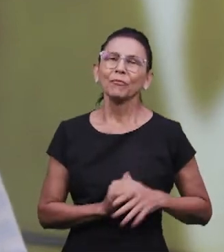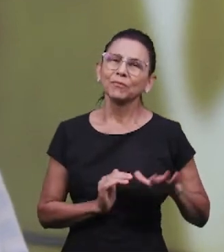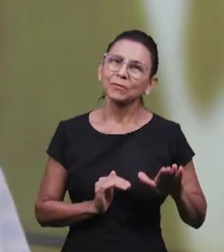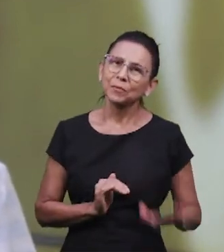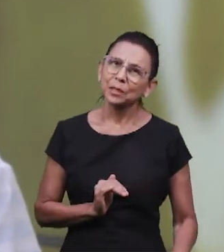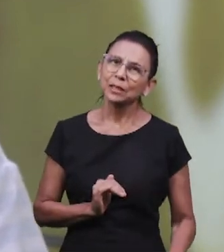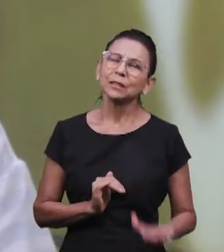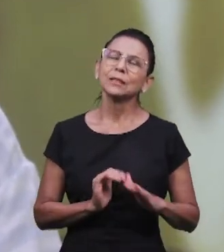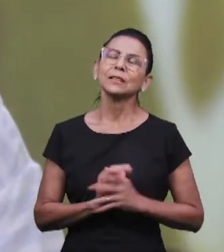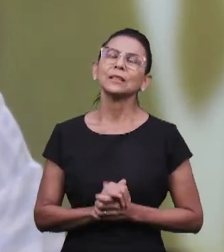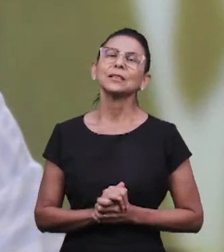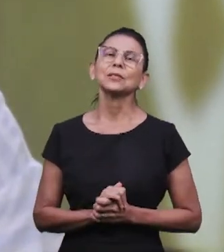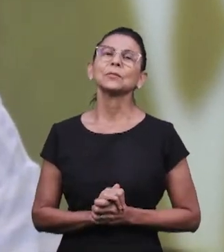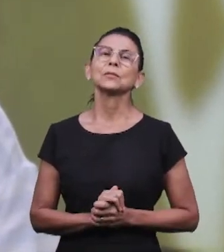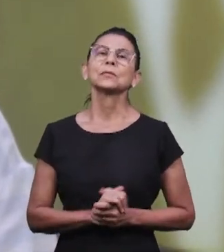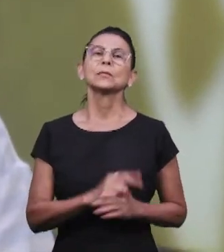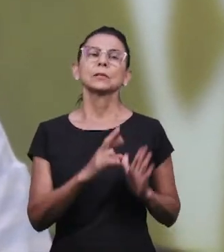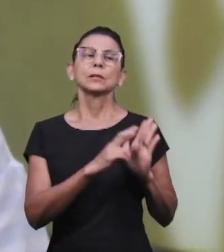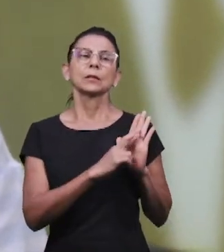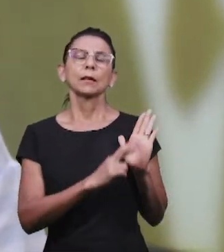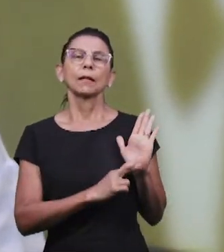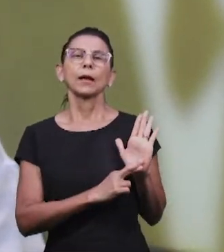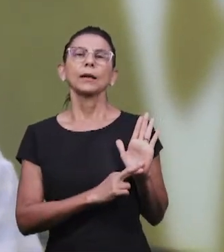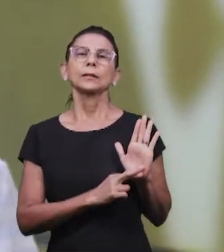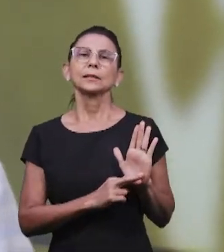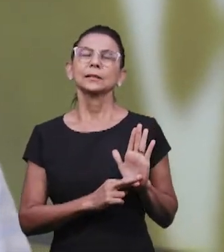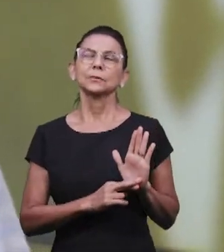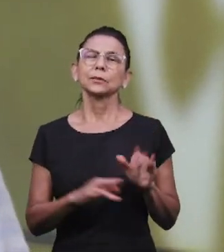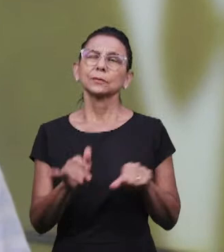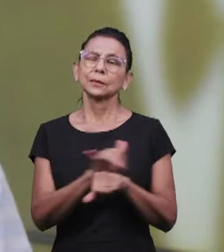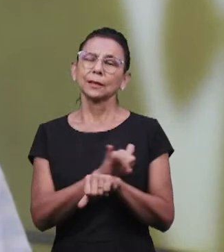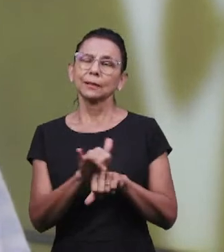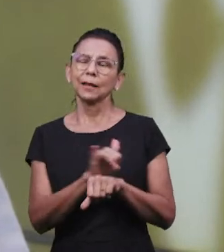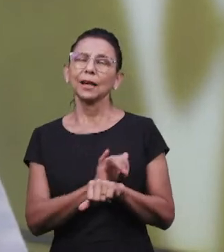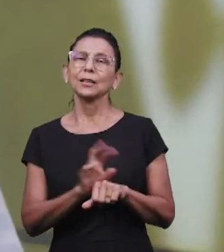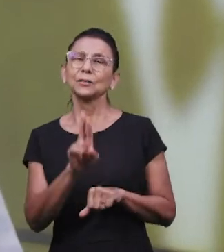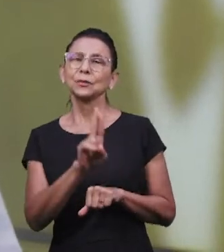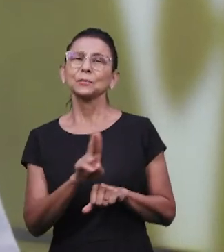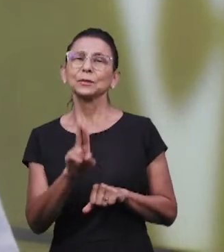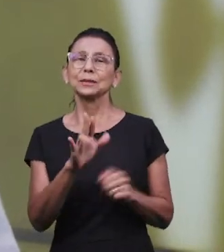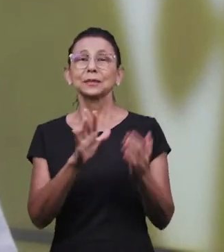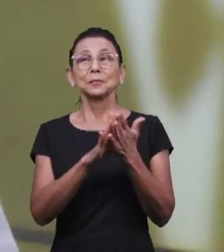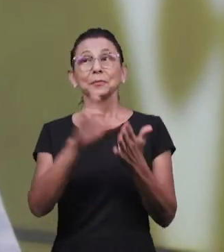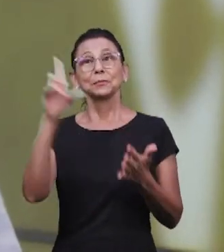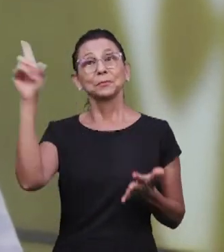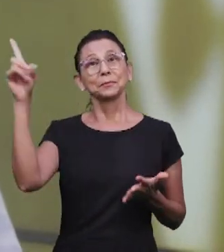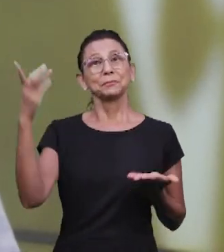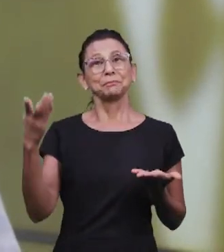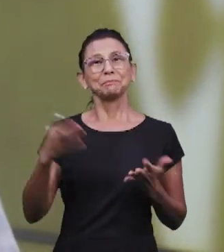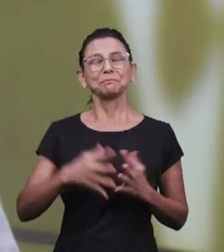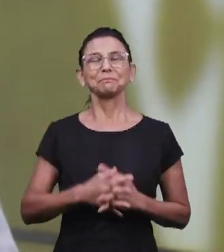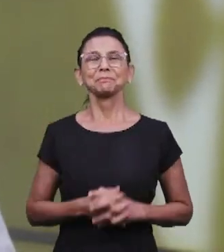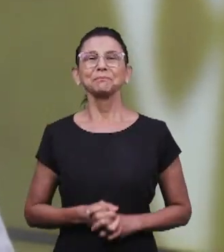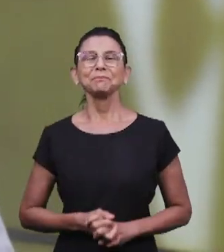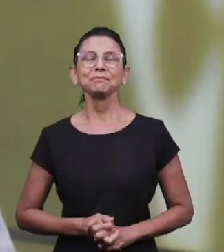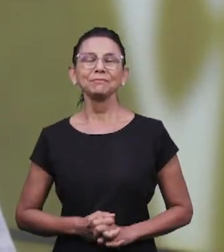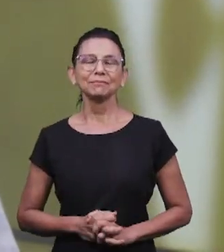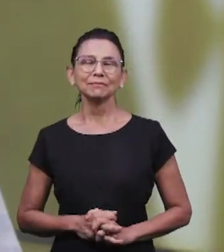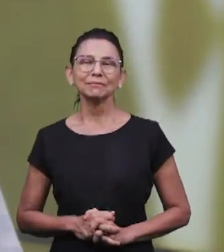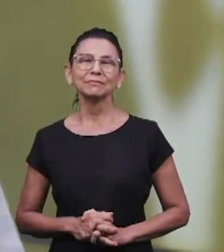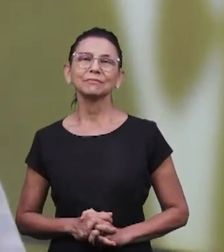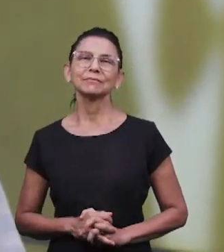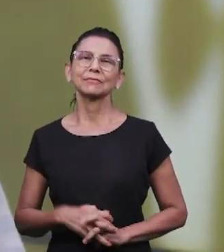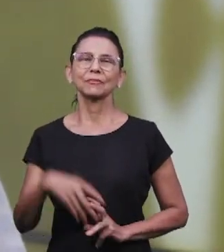candeia vazia. Então, desde pequenininho, a gente estabelece regras e vai usando o que a gente tem de arma. E nossa arma maior é a palavra de